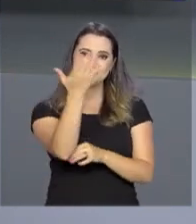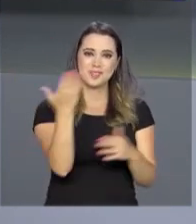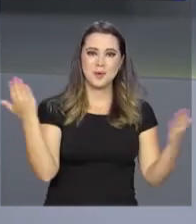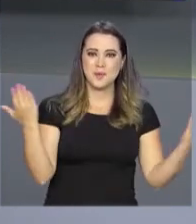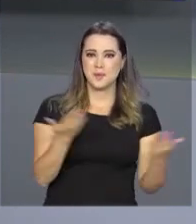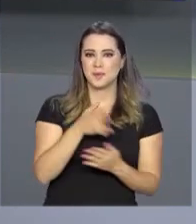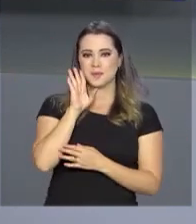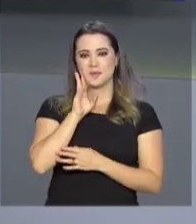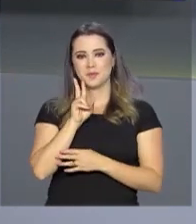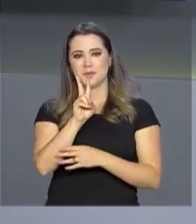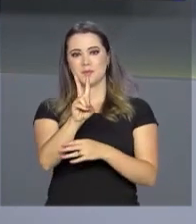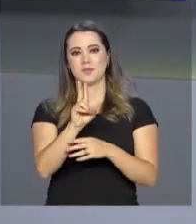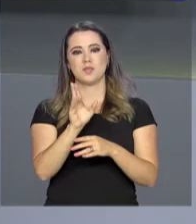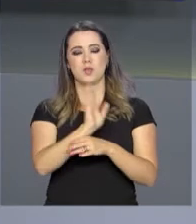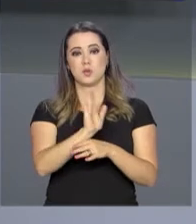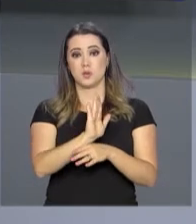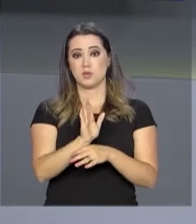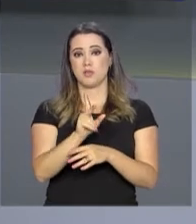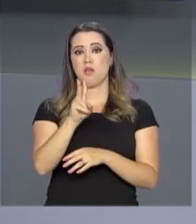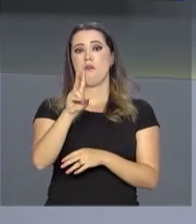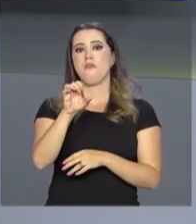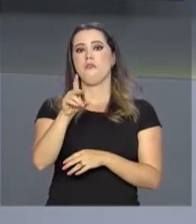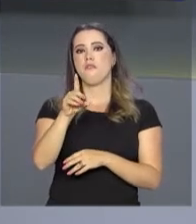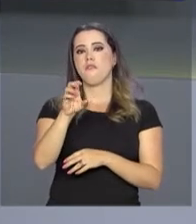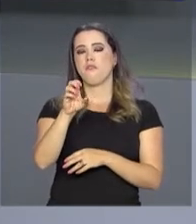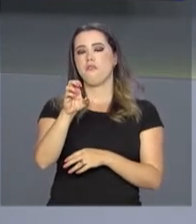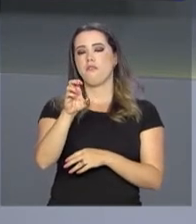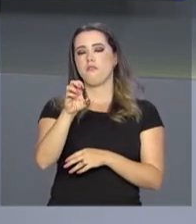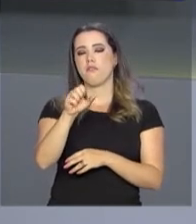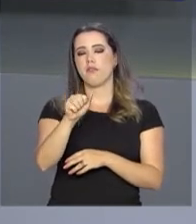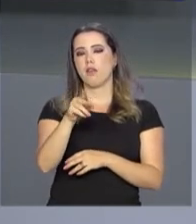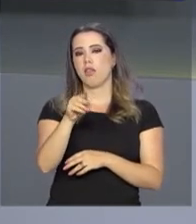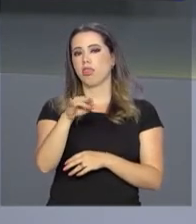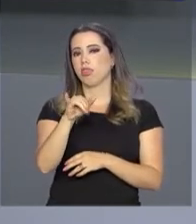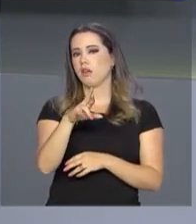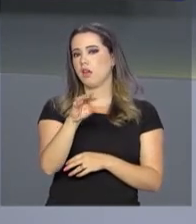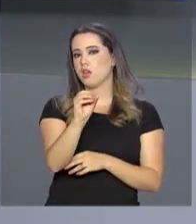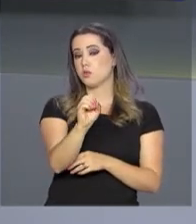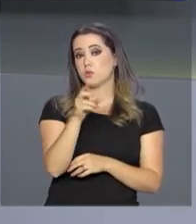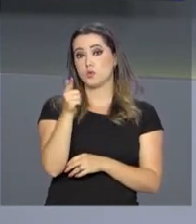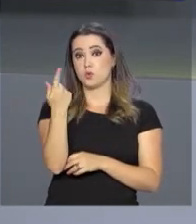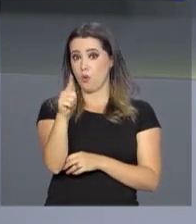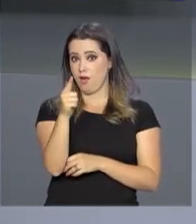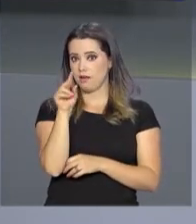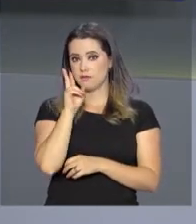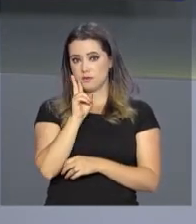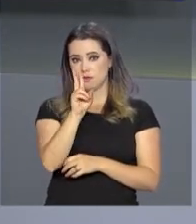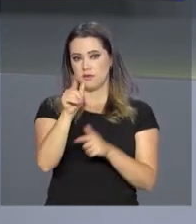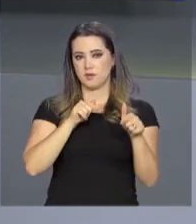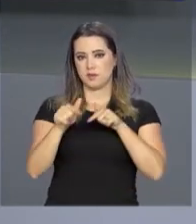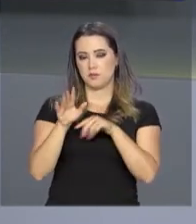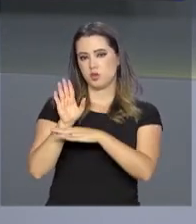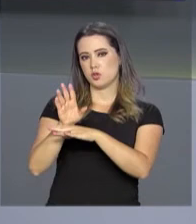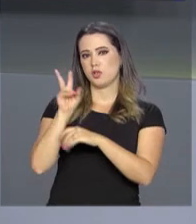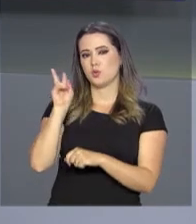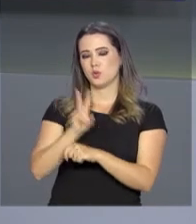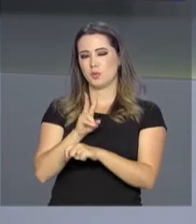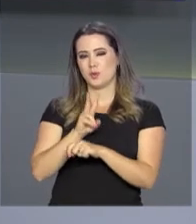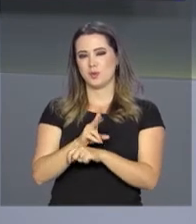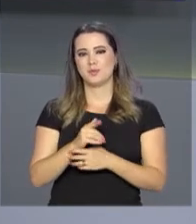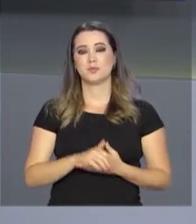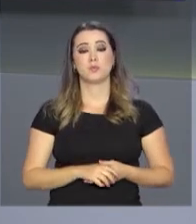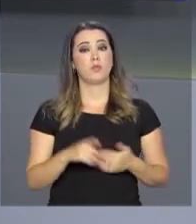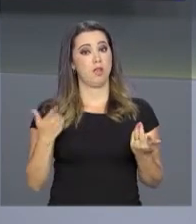reportagem especial sobre o Parque Nacional da Chapada dos Veadeiros, em Goiás, você vai conferir o trabalho de quem ajuda a proteger esse